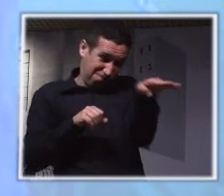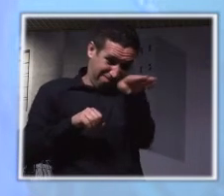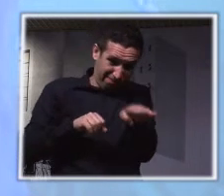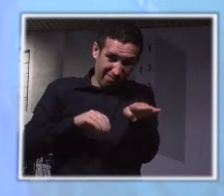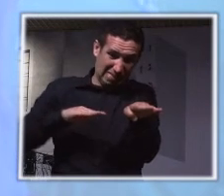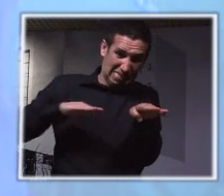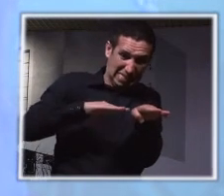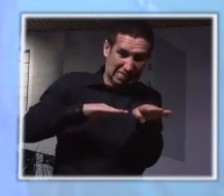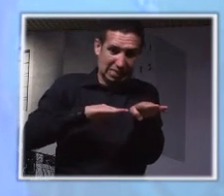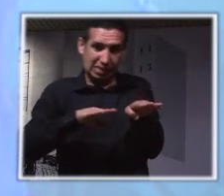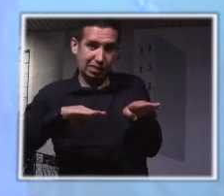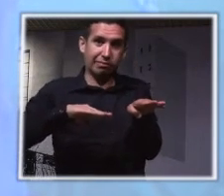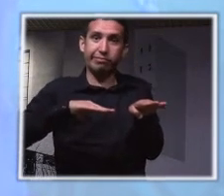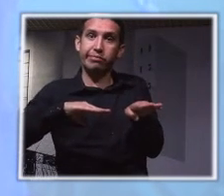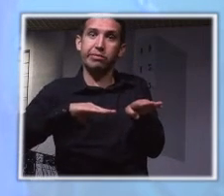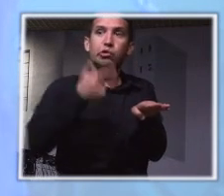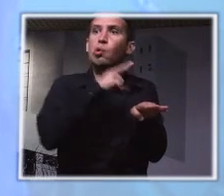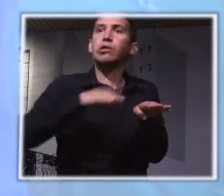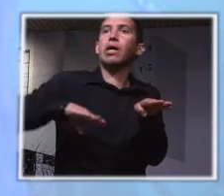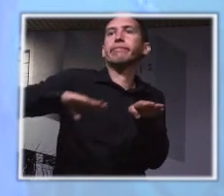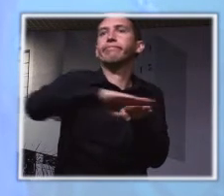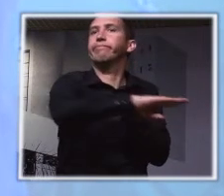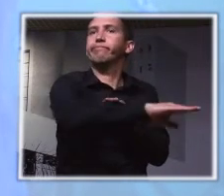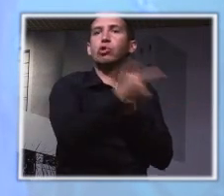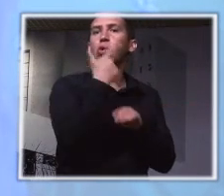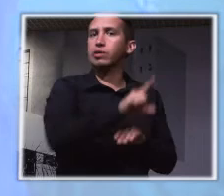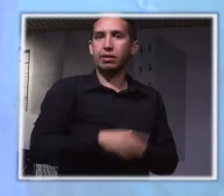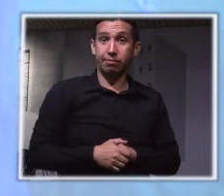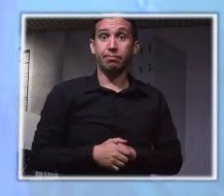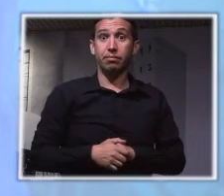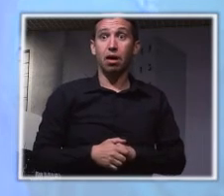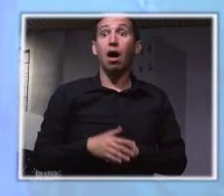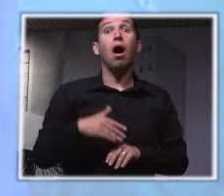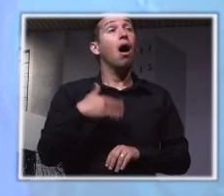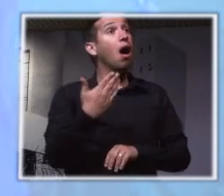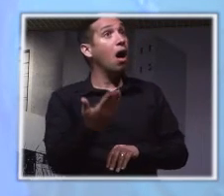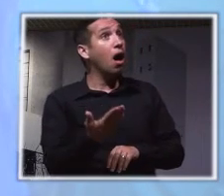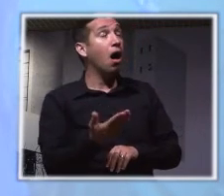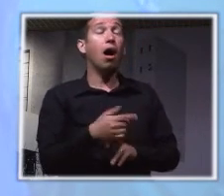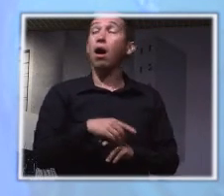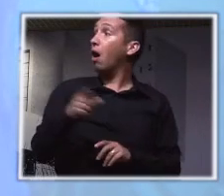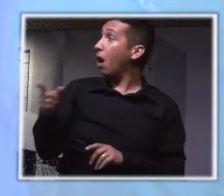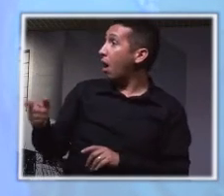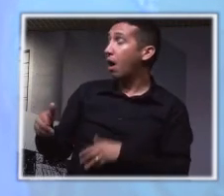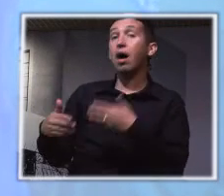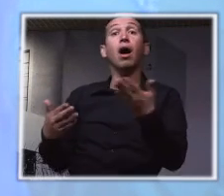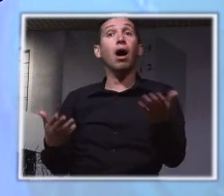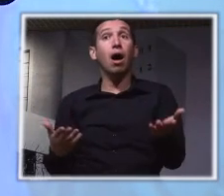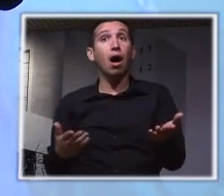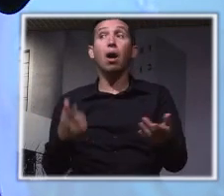que não é adequado, muitas vezes a gente não consegue entrar. E as pessoas se ouvem. E os moradores da